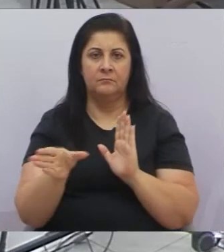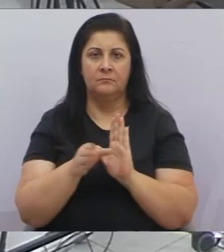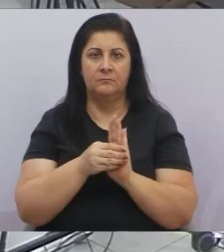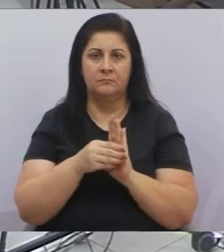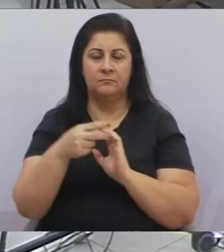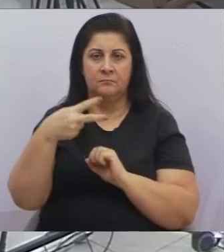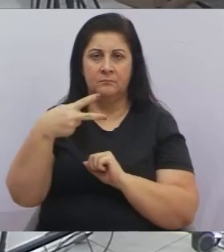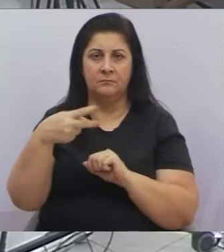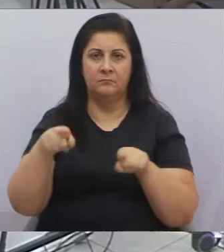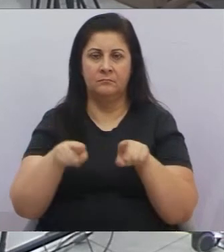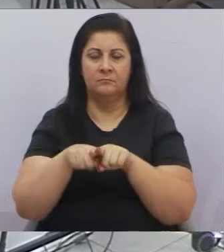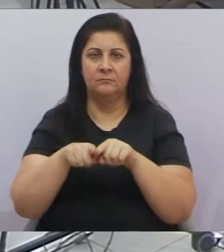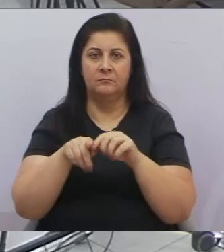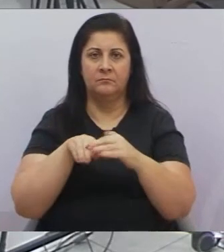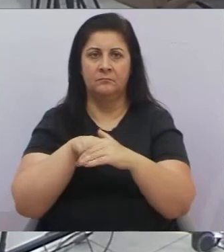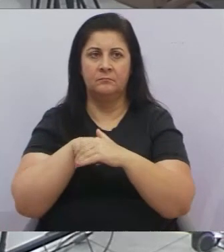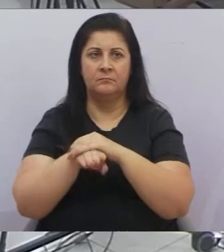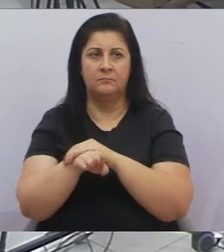também.